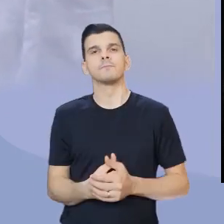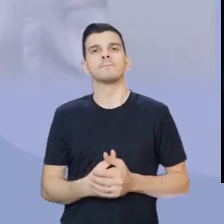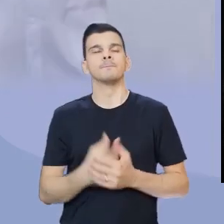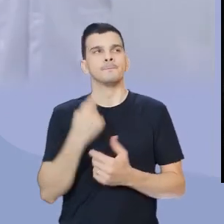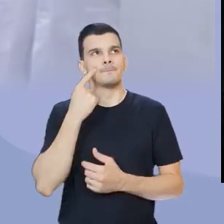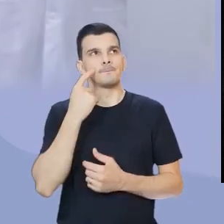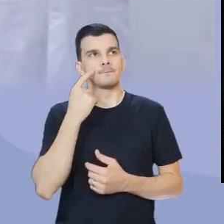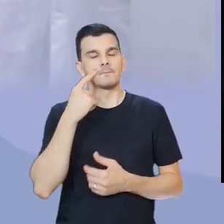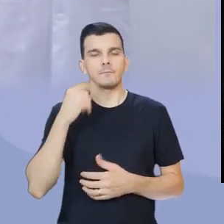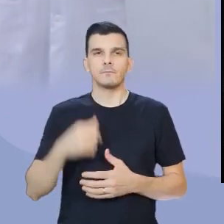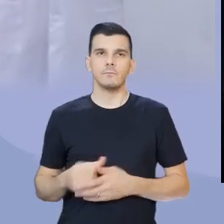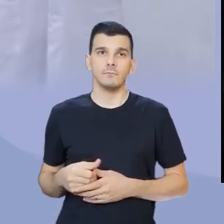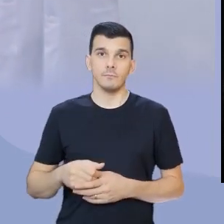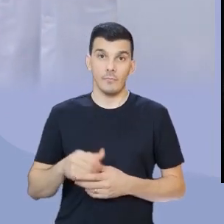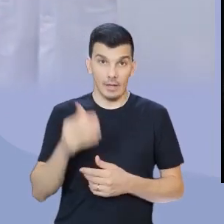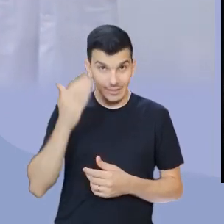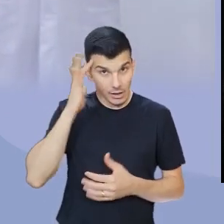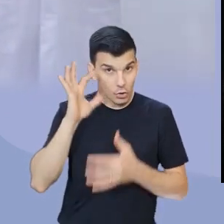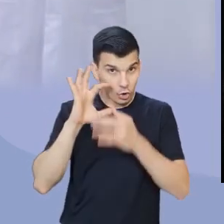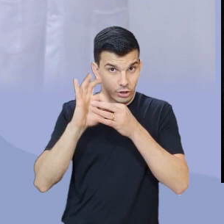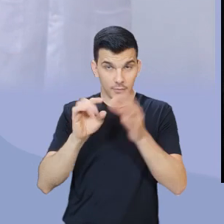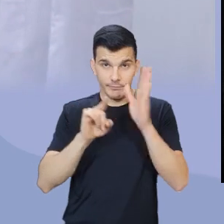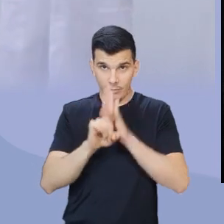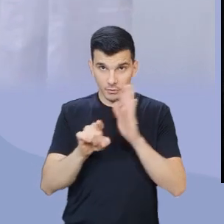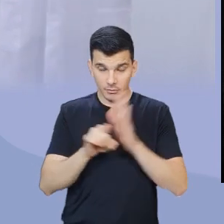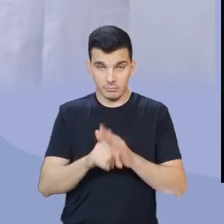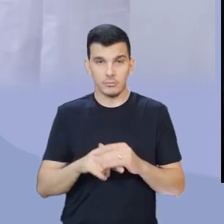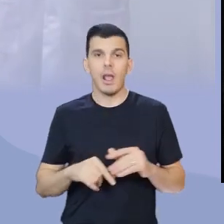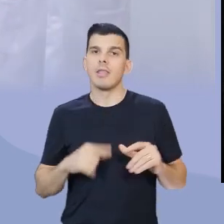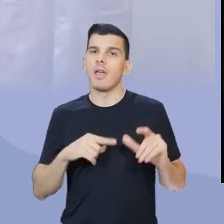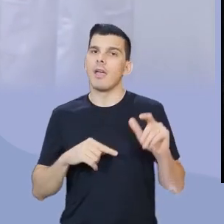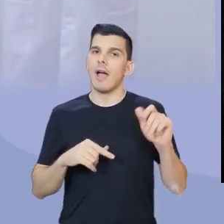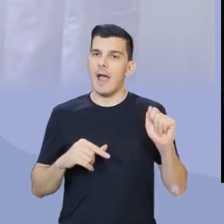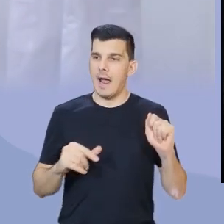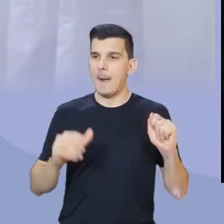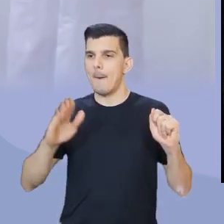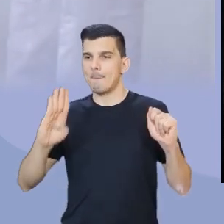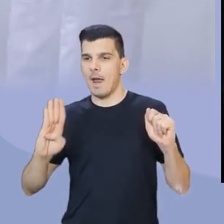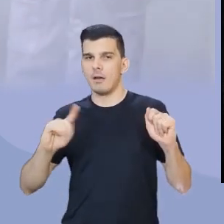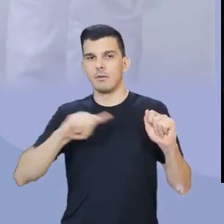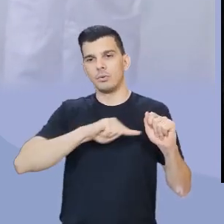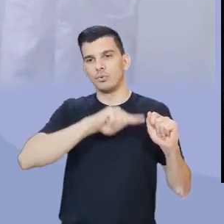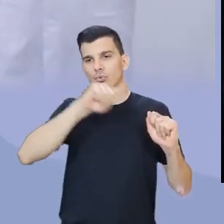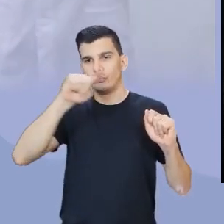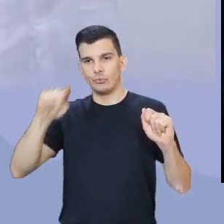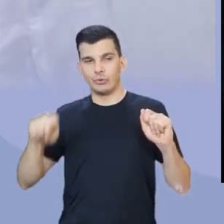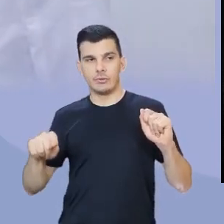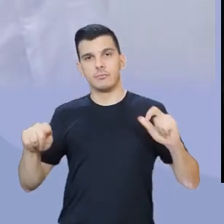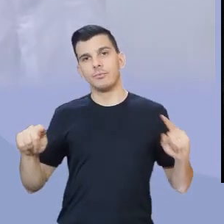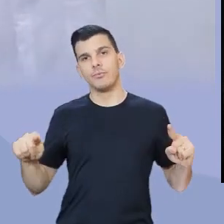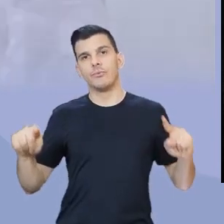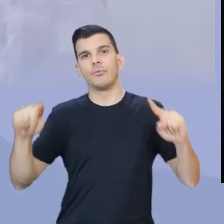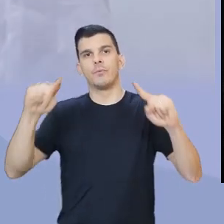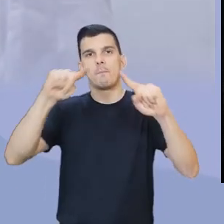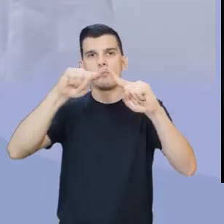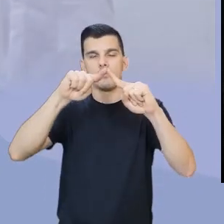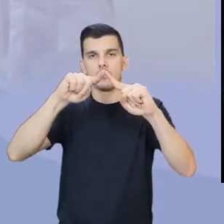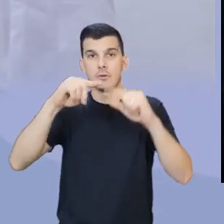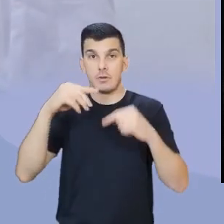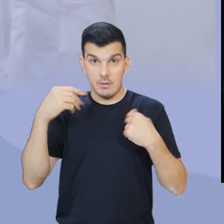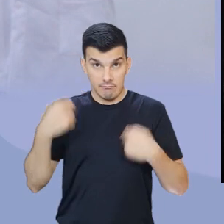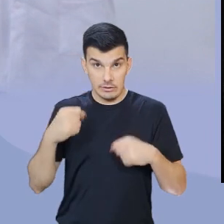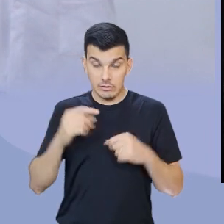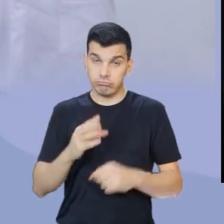segundo grau. Então, você entendeu a situação? Saiu um projétil, né? Um projétil, um foguete saiu reto. O outro foguete